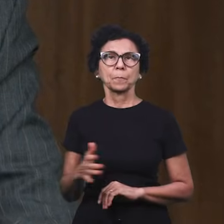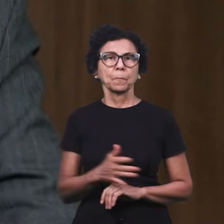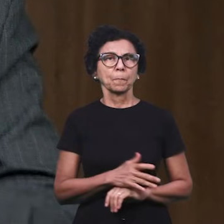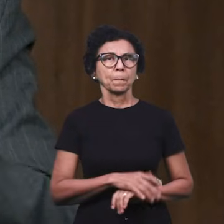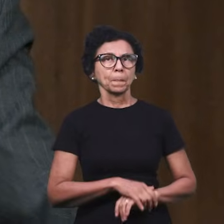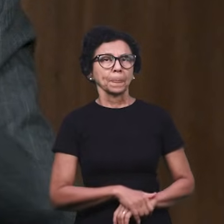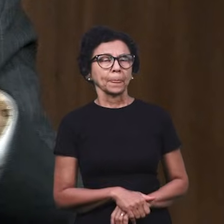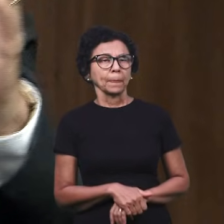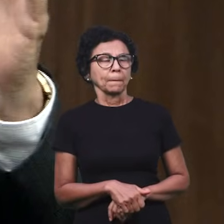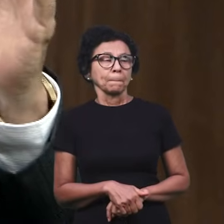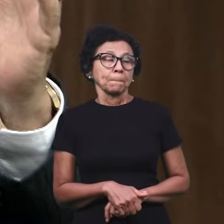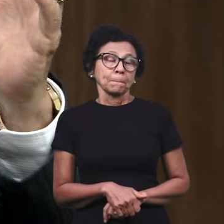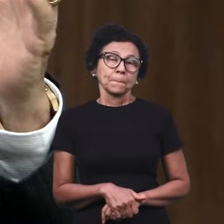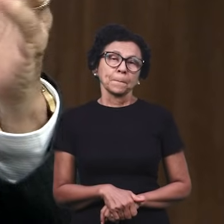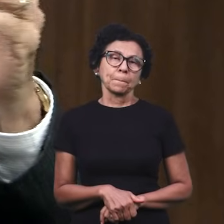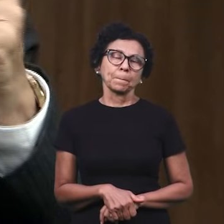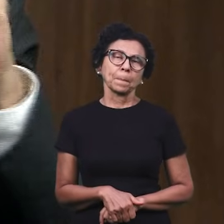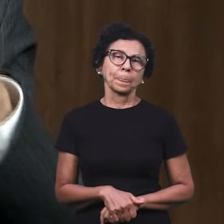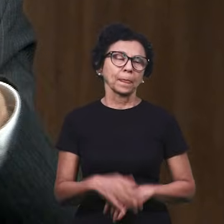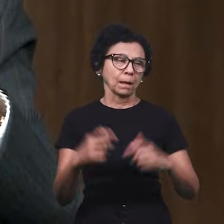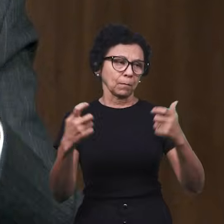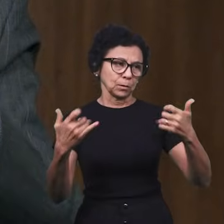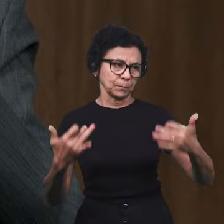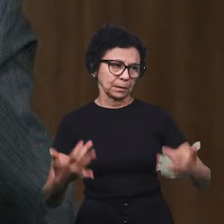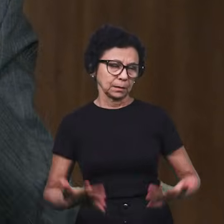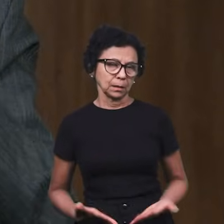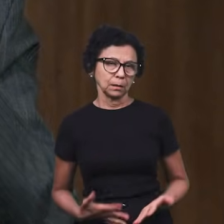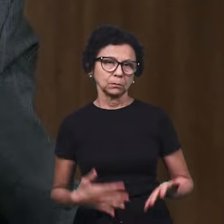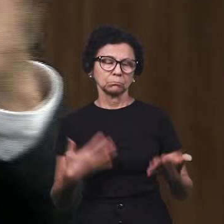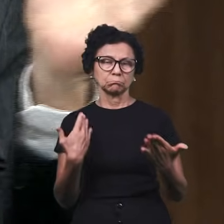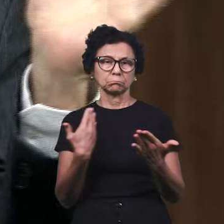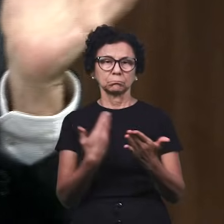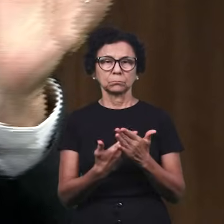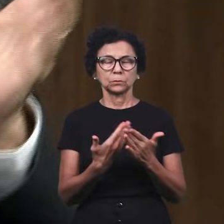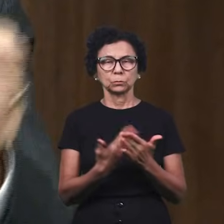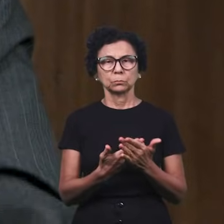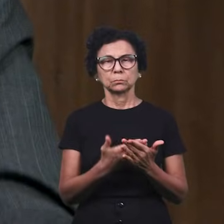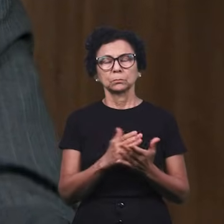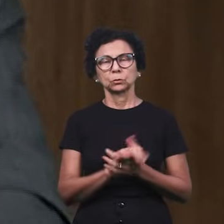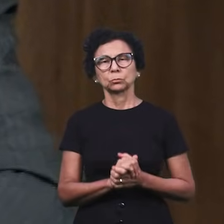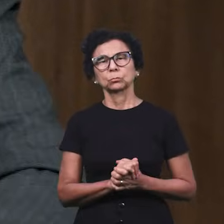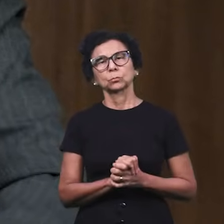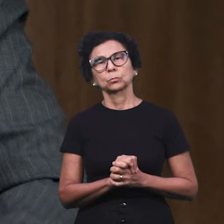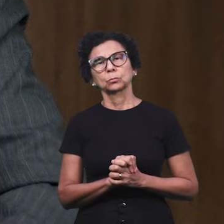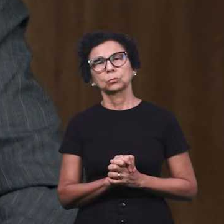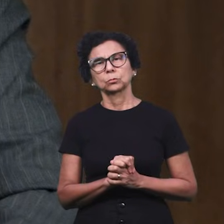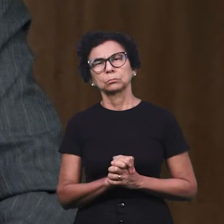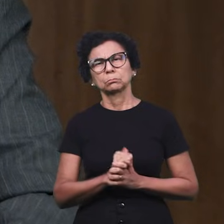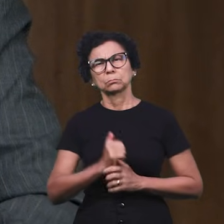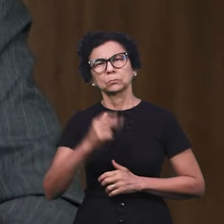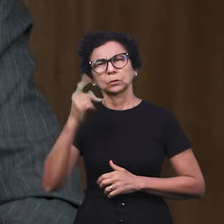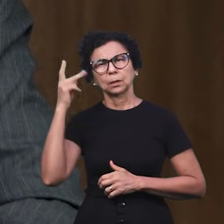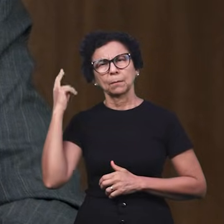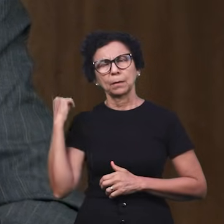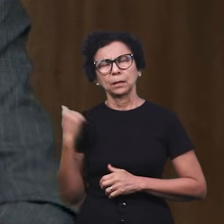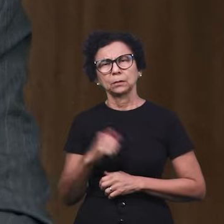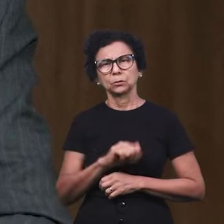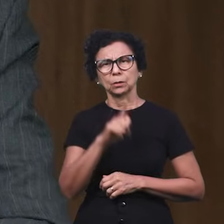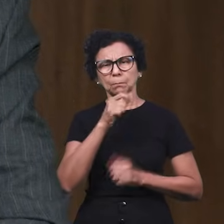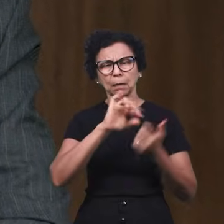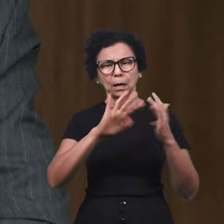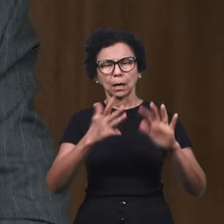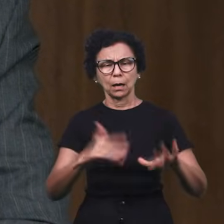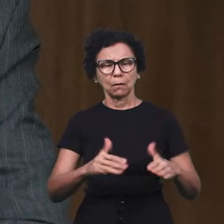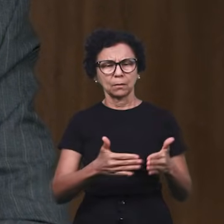passagem, nós estamos falando da era dos descobrimentos, das grandes navegações, não é? E